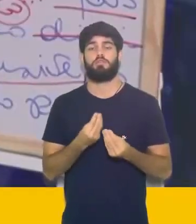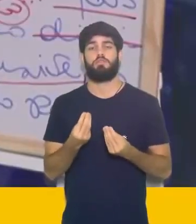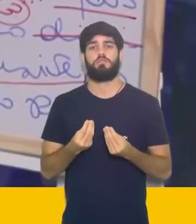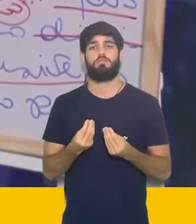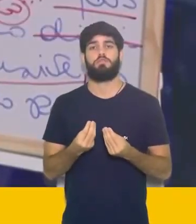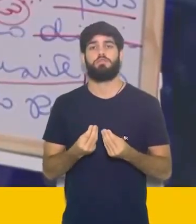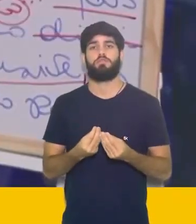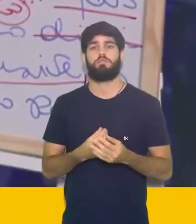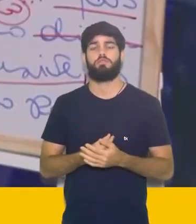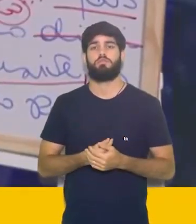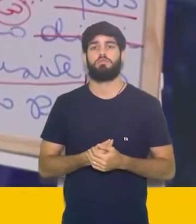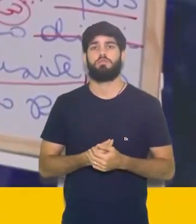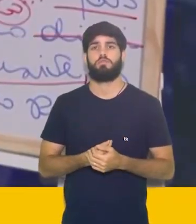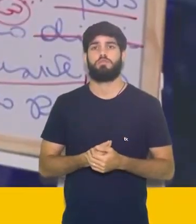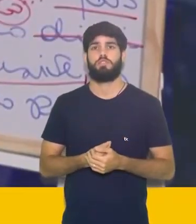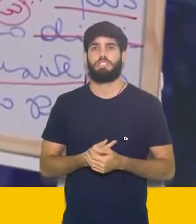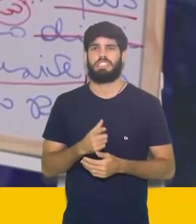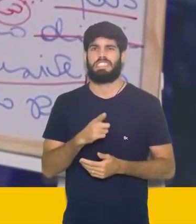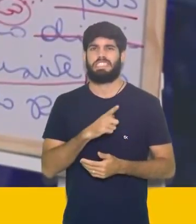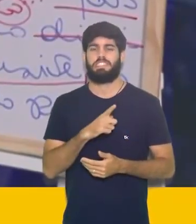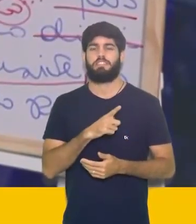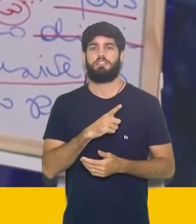como configura-se como